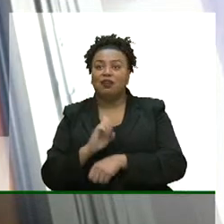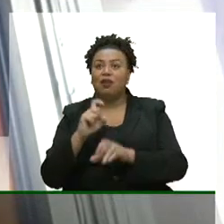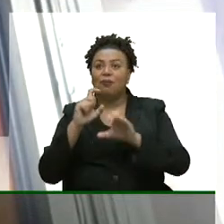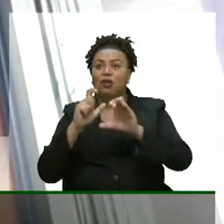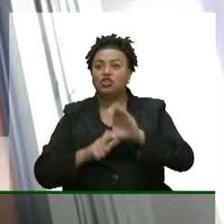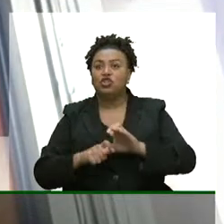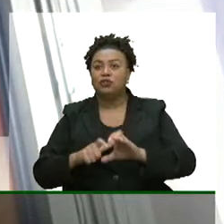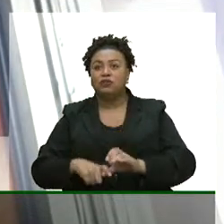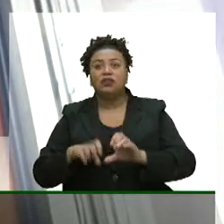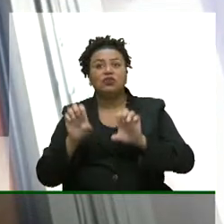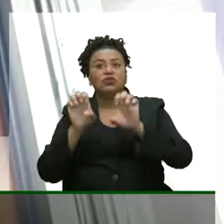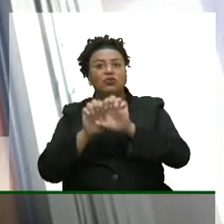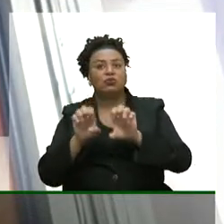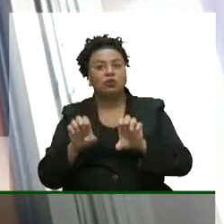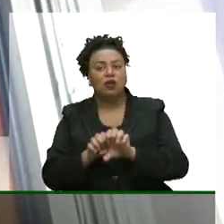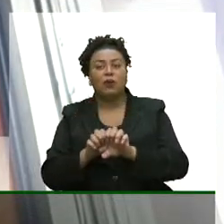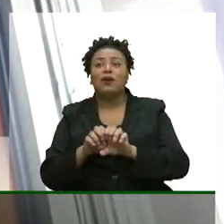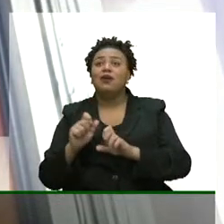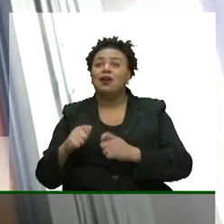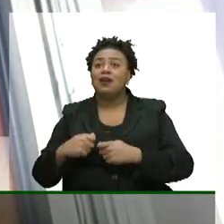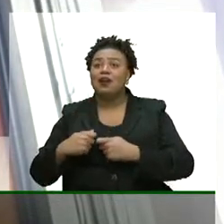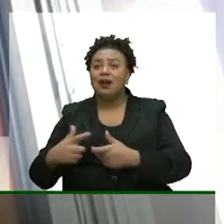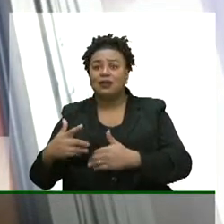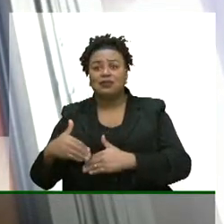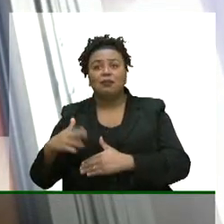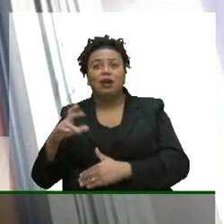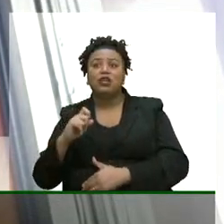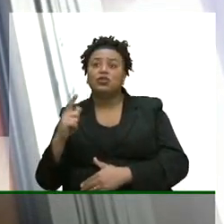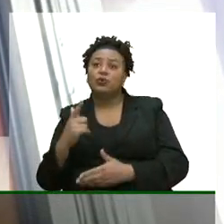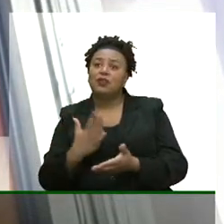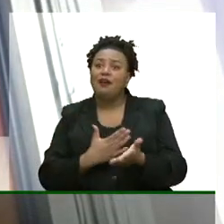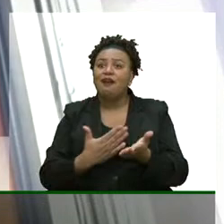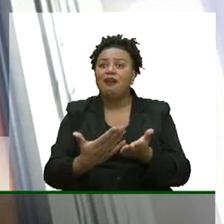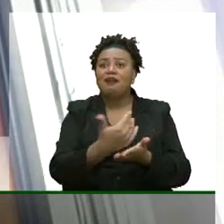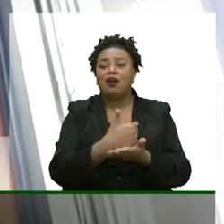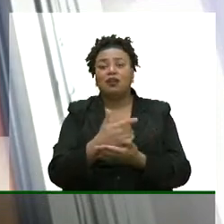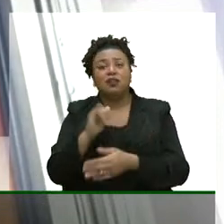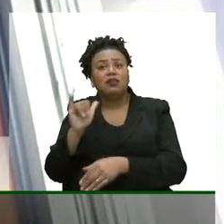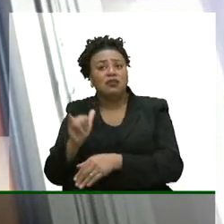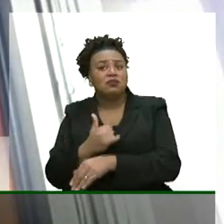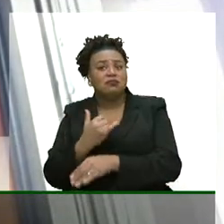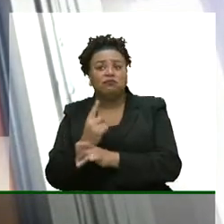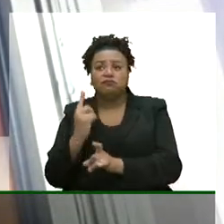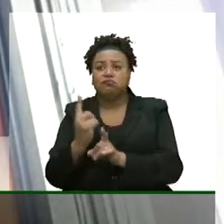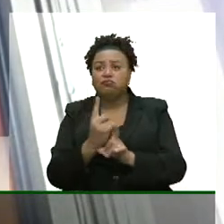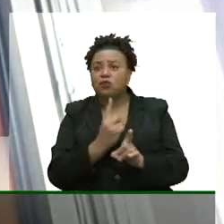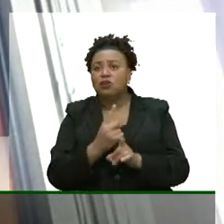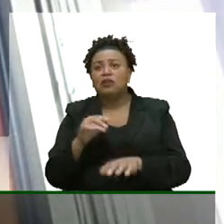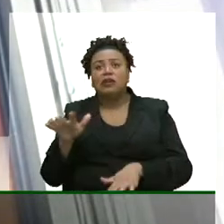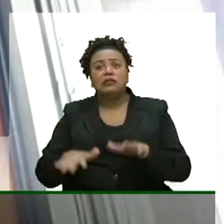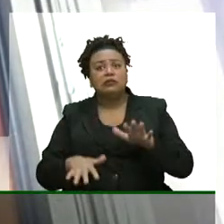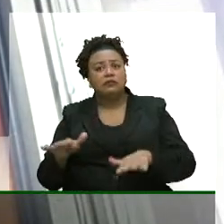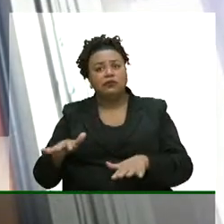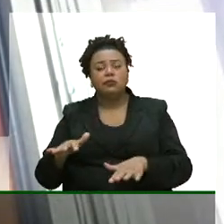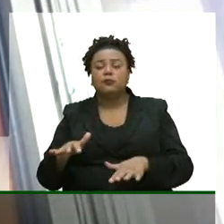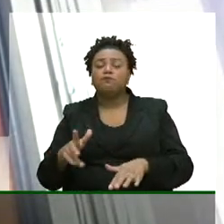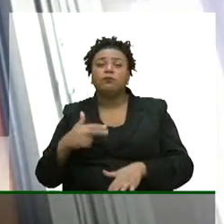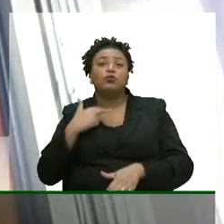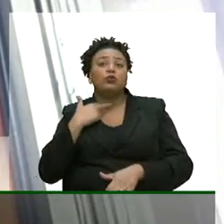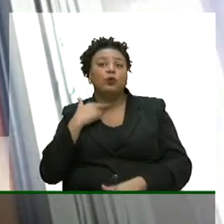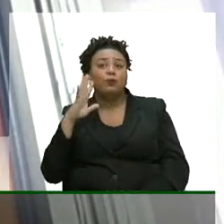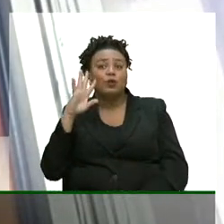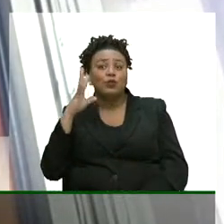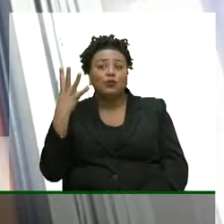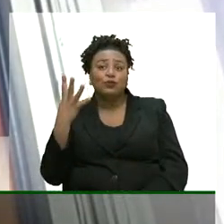estrutural gigantesco, em que se gasta mais do que se arrecada e que as soluções que foram encontradas ao longo do tempo foram muitas vezes incapazes de